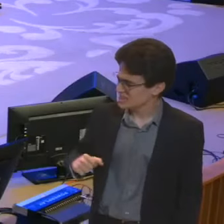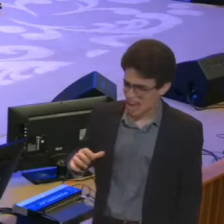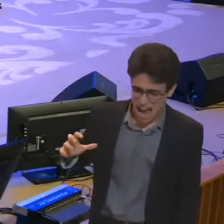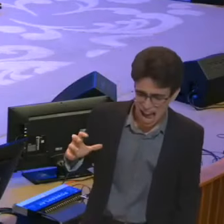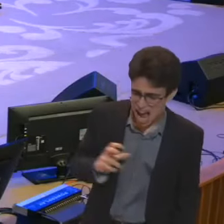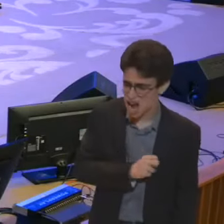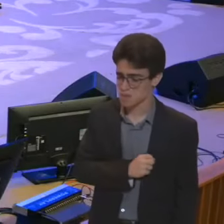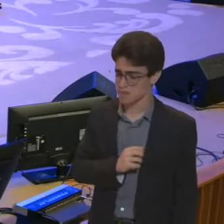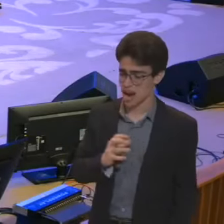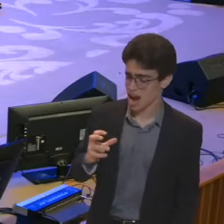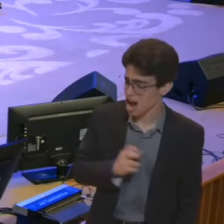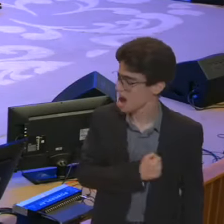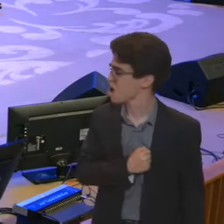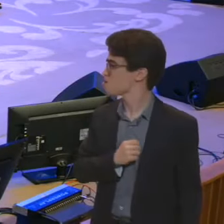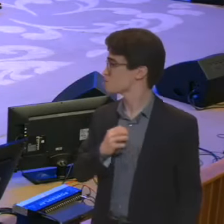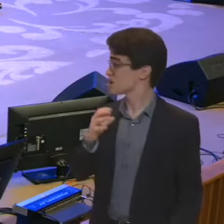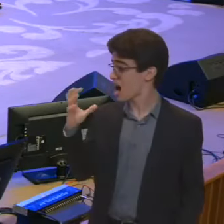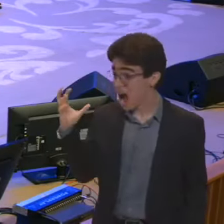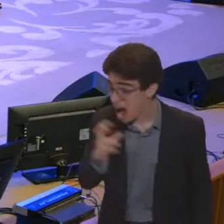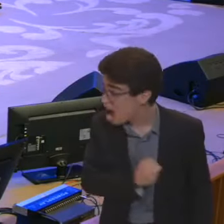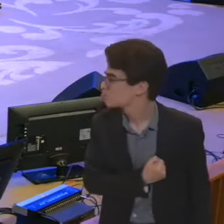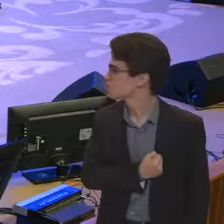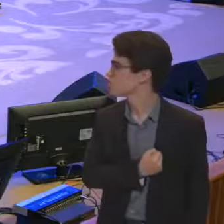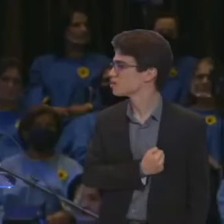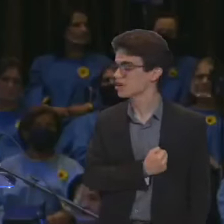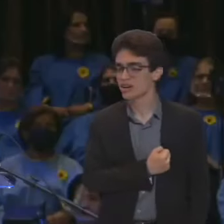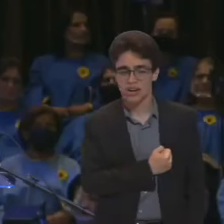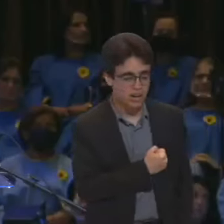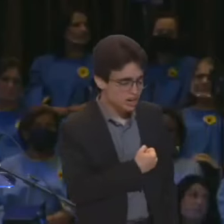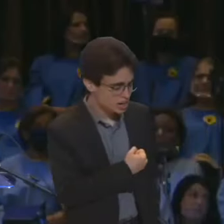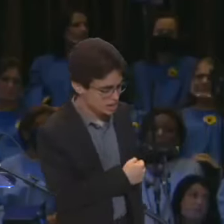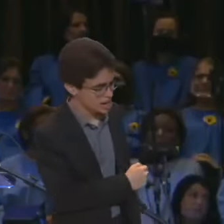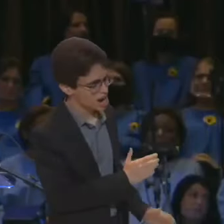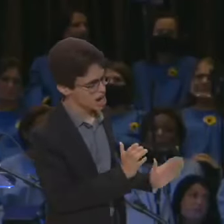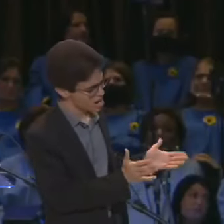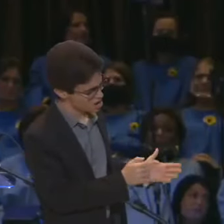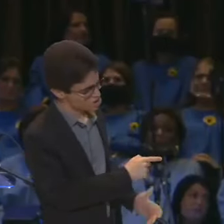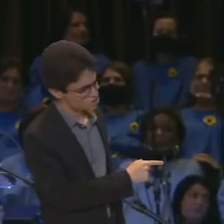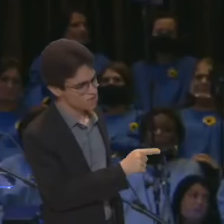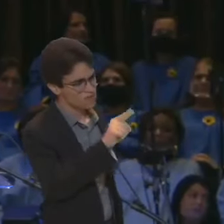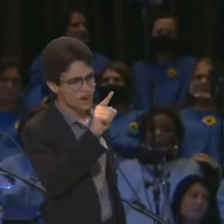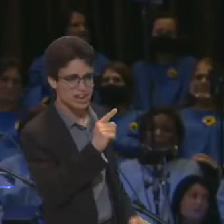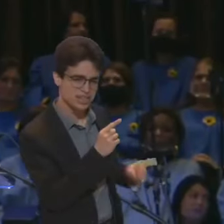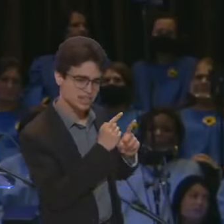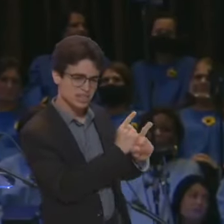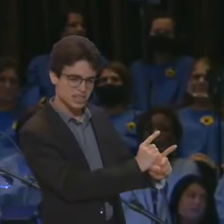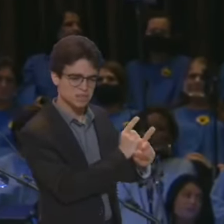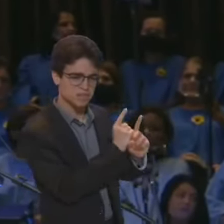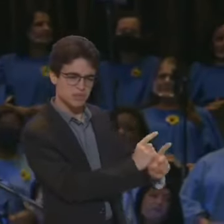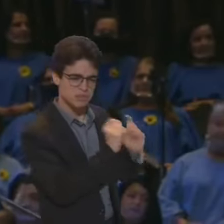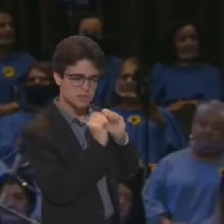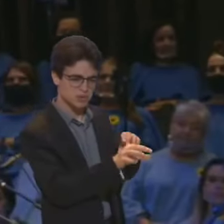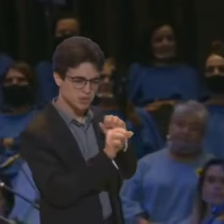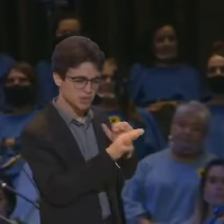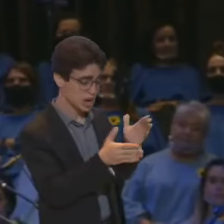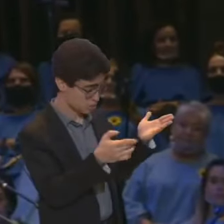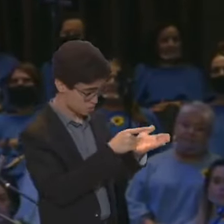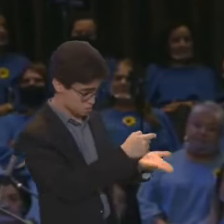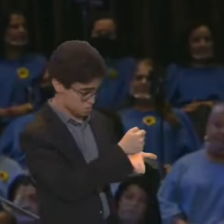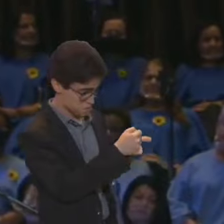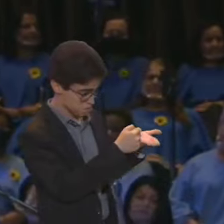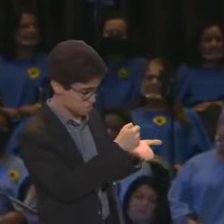Amo. Então, agora que se reafirmou, Pedro, agora começa a produzir, vai fazer discípulo, vai. Mas vai na base